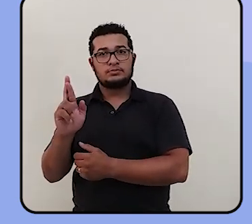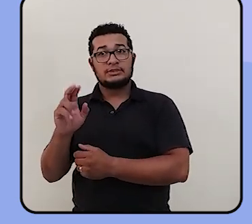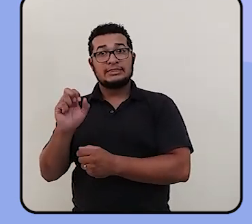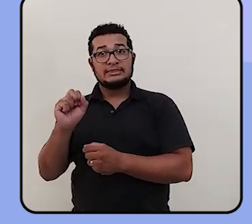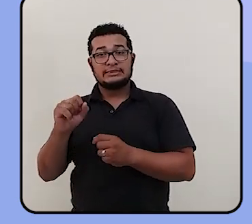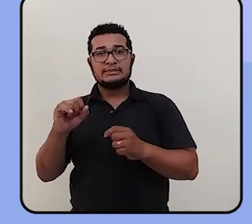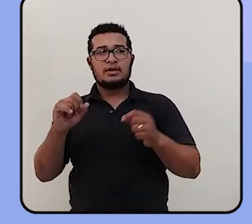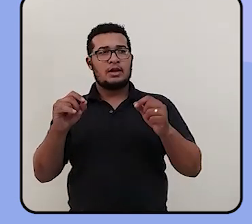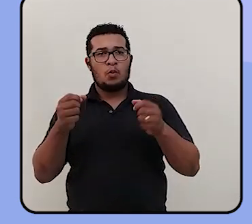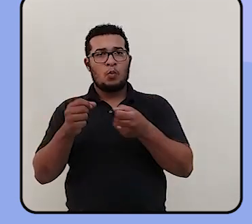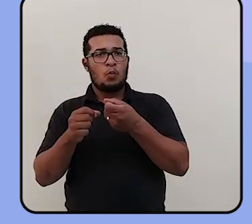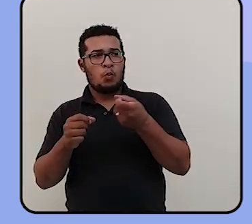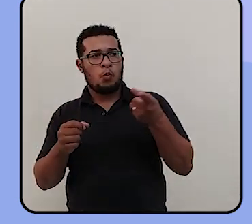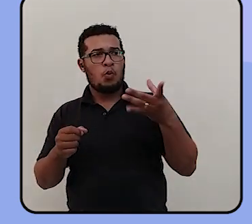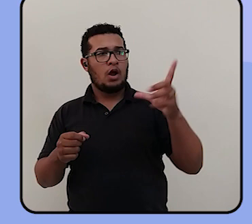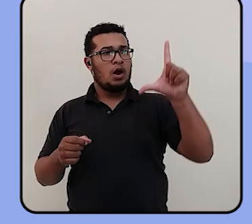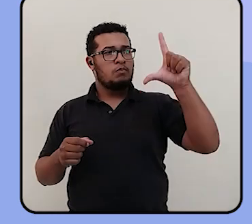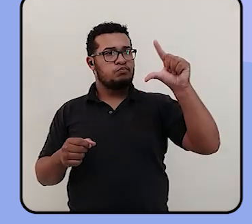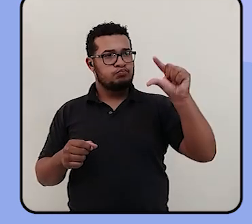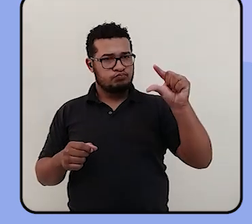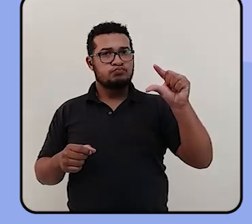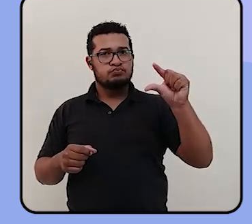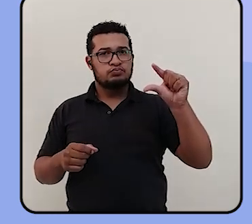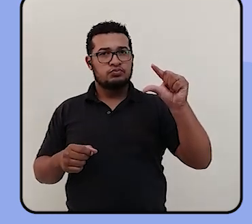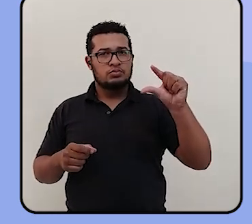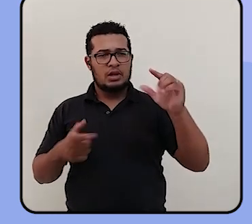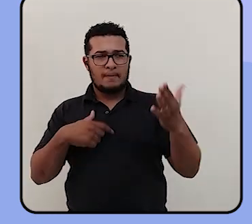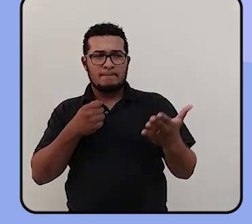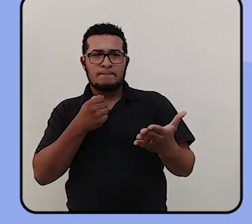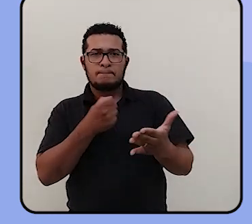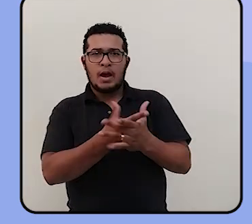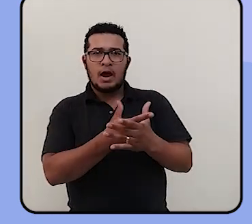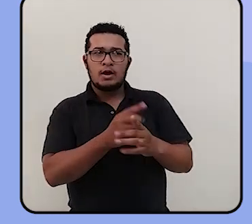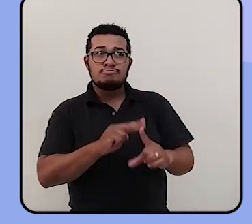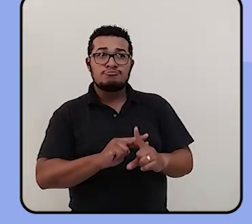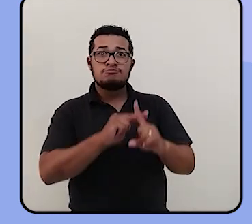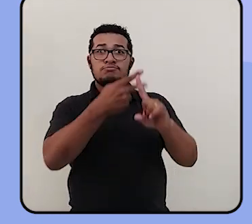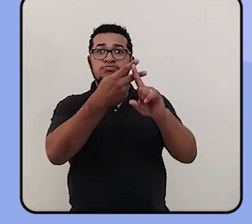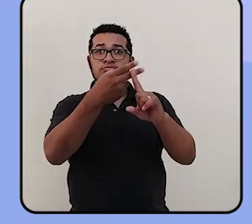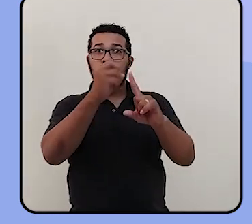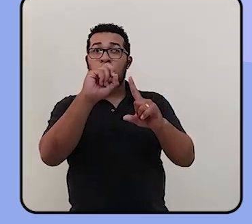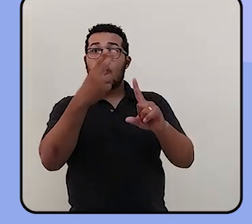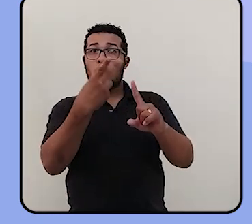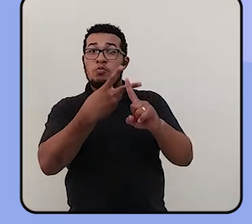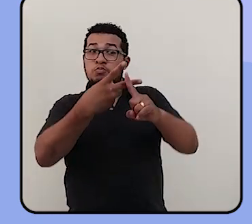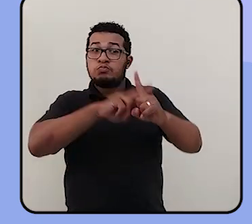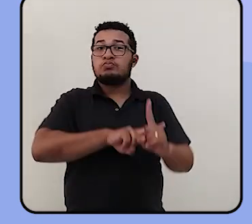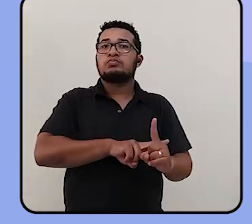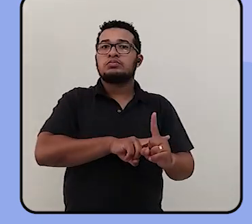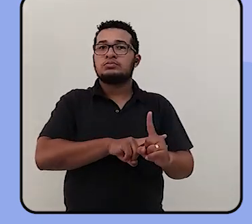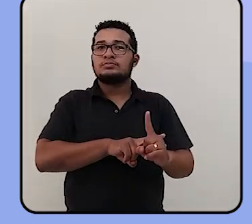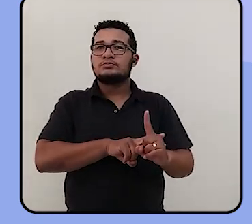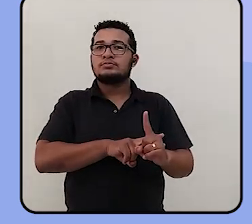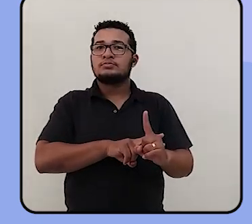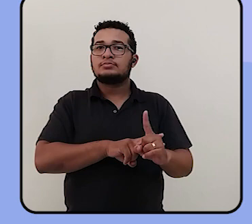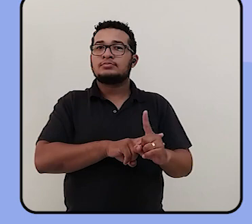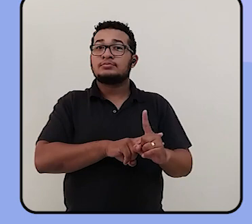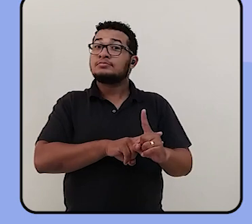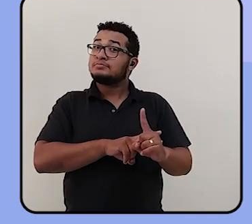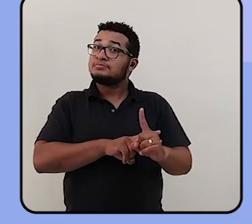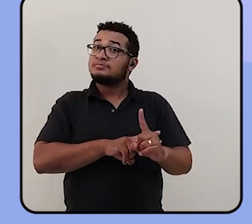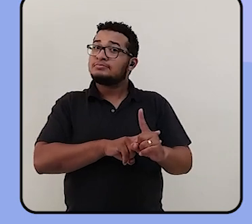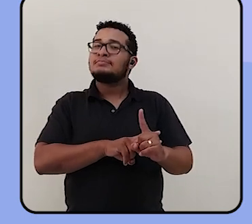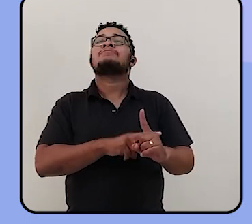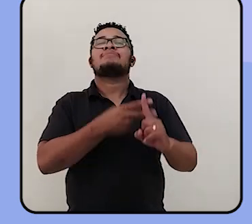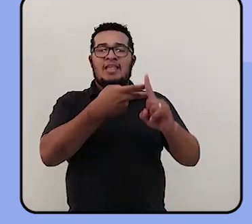R$ 12, se ele diminuir a quantidade de batata a comprar, você acha que ele vai pagar um valor a mais ou